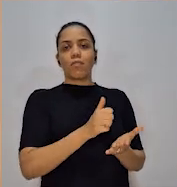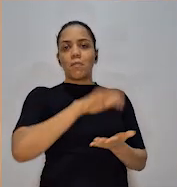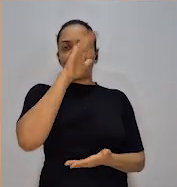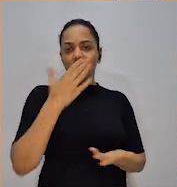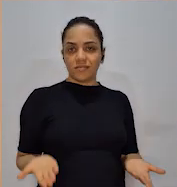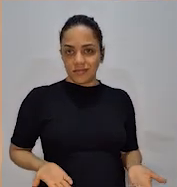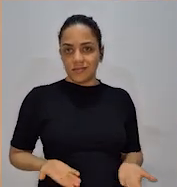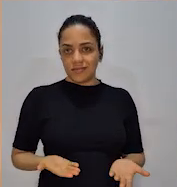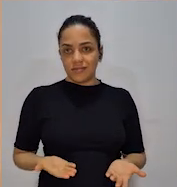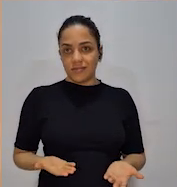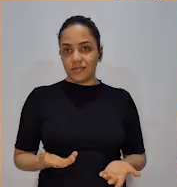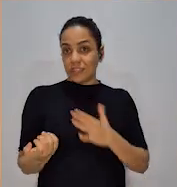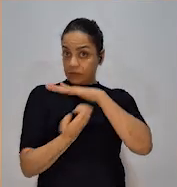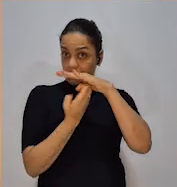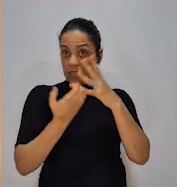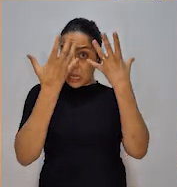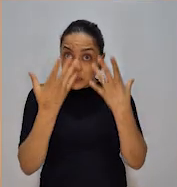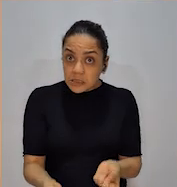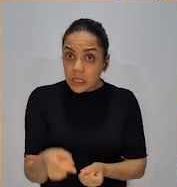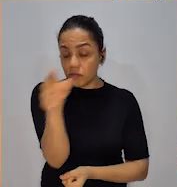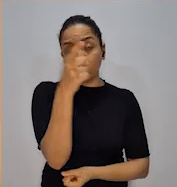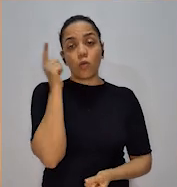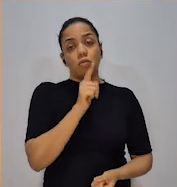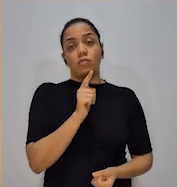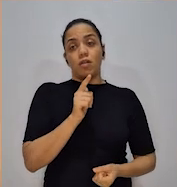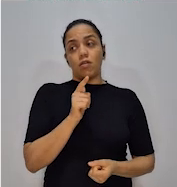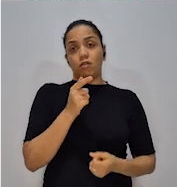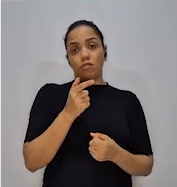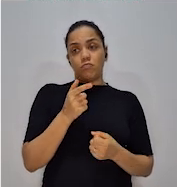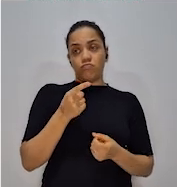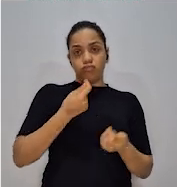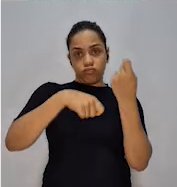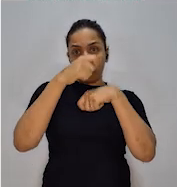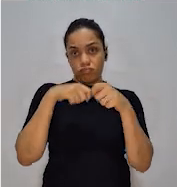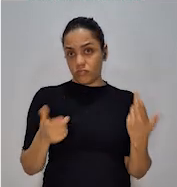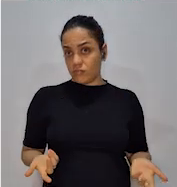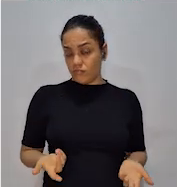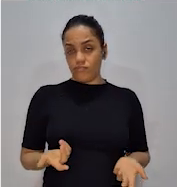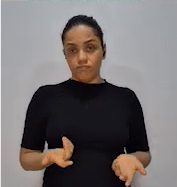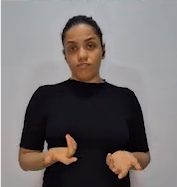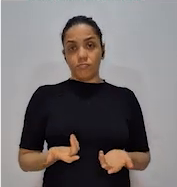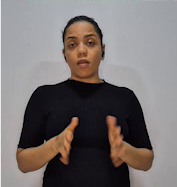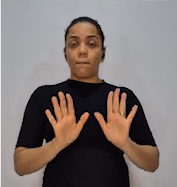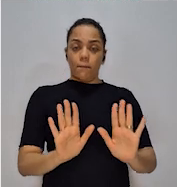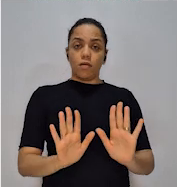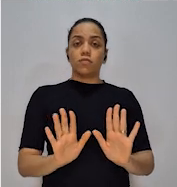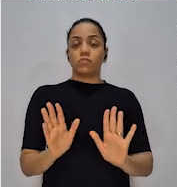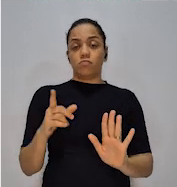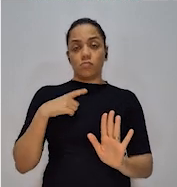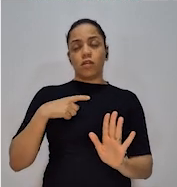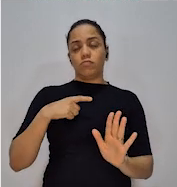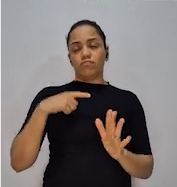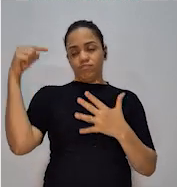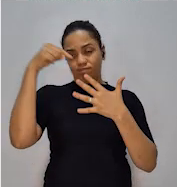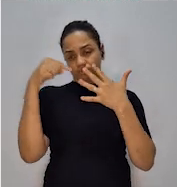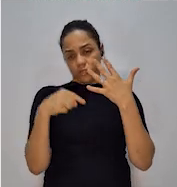que levarem a sério as temáticas de diversidade. Mas, por outro lado, por uma série de questões, a gente está